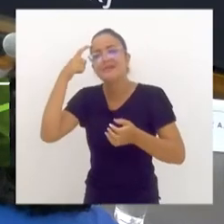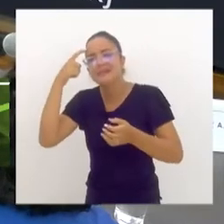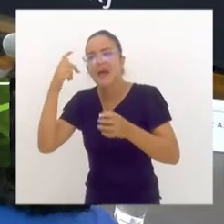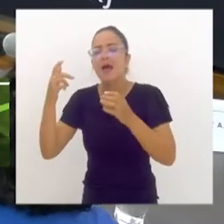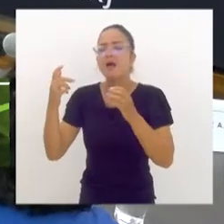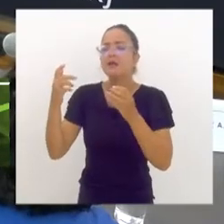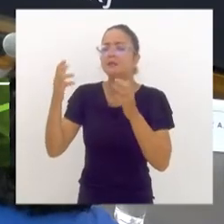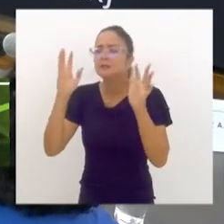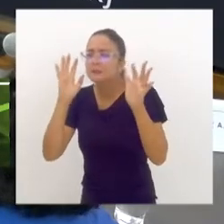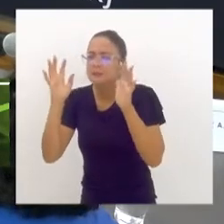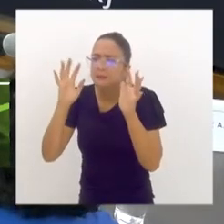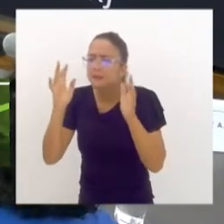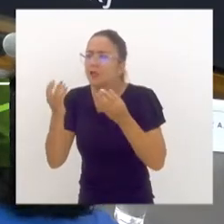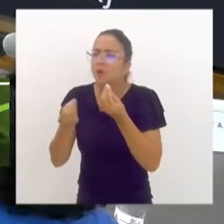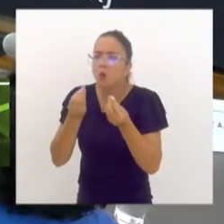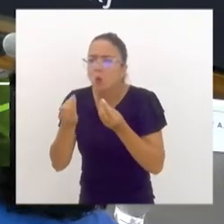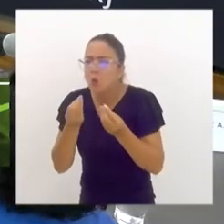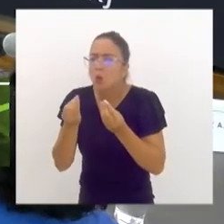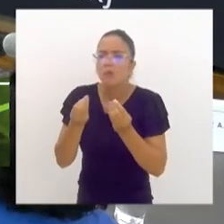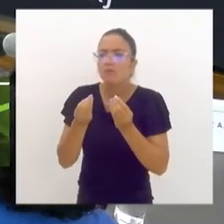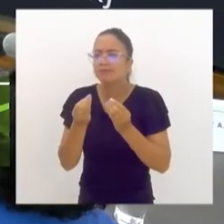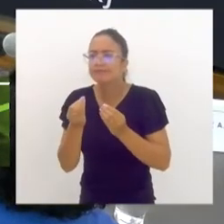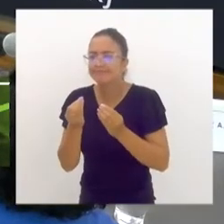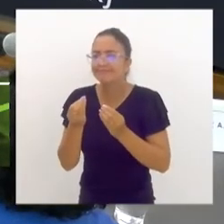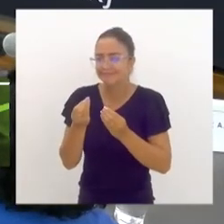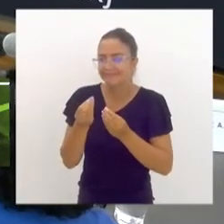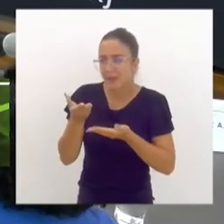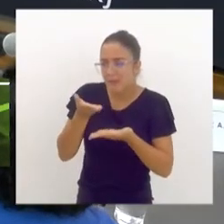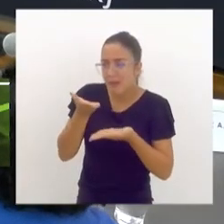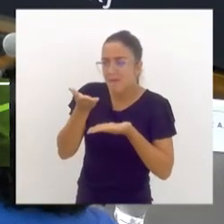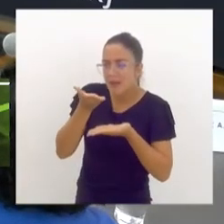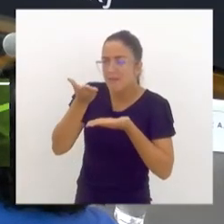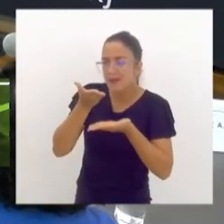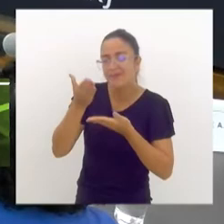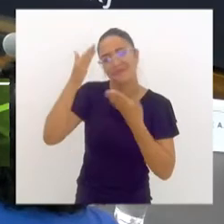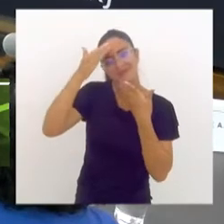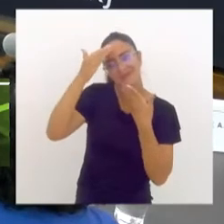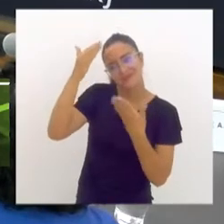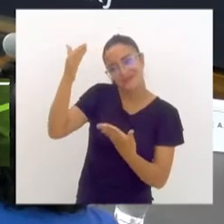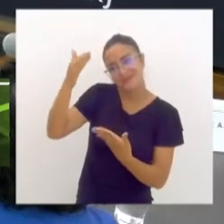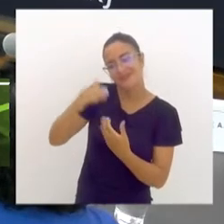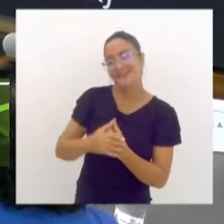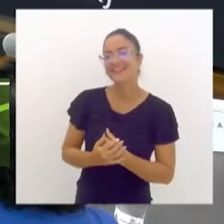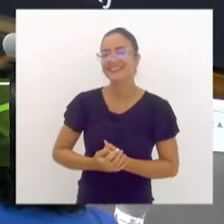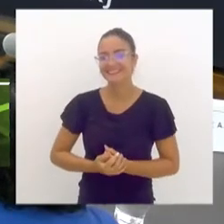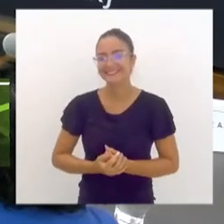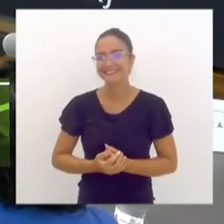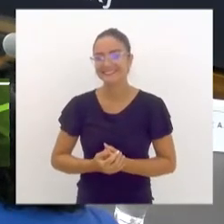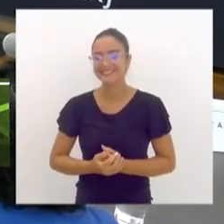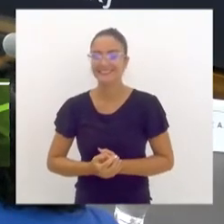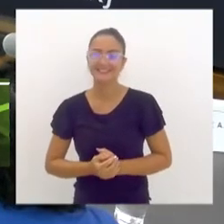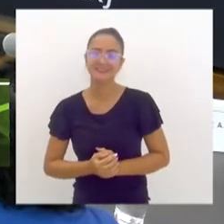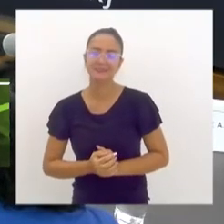contribuir com essa agenda, sim, tá bom? Muito obrigado também. Muito grata. Muito obrigada aí pela parceria.